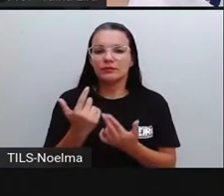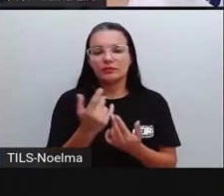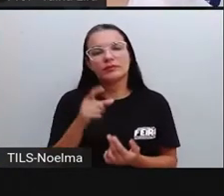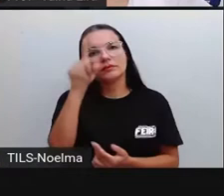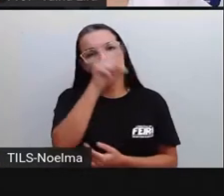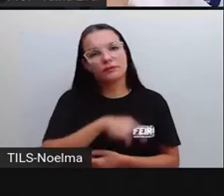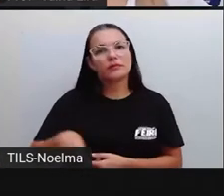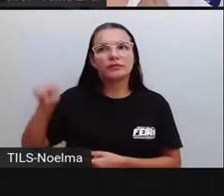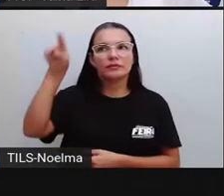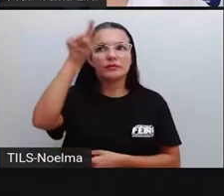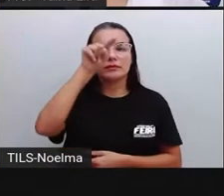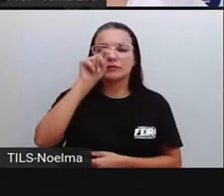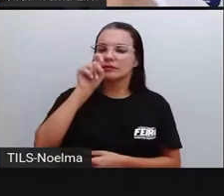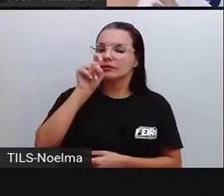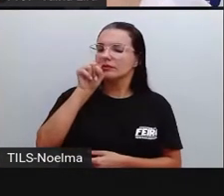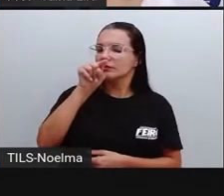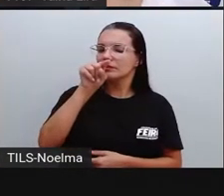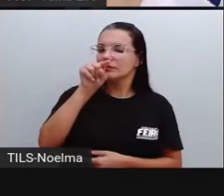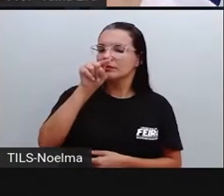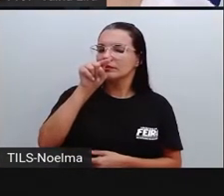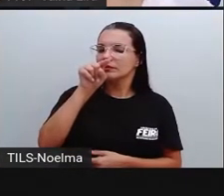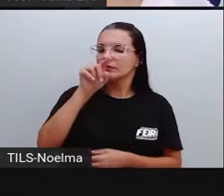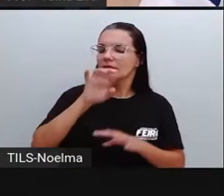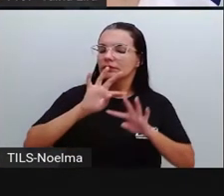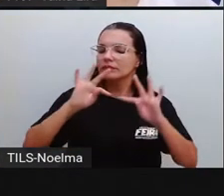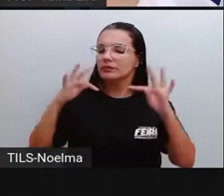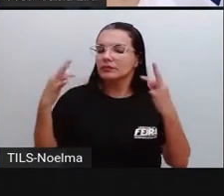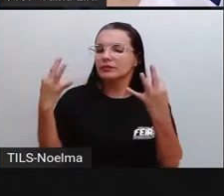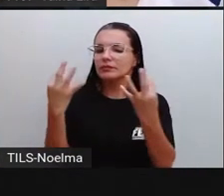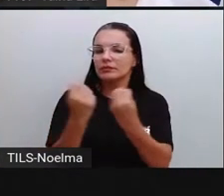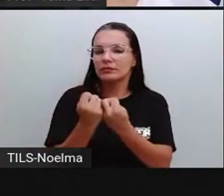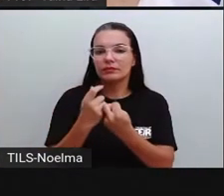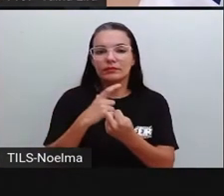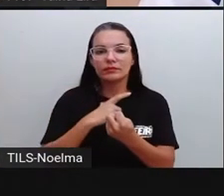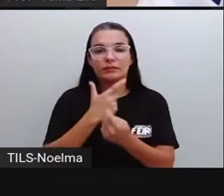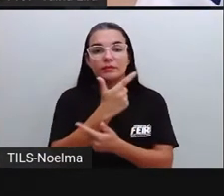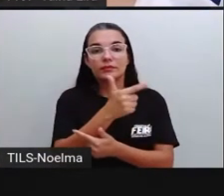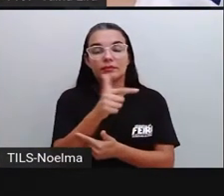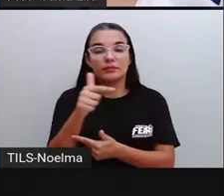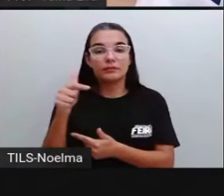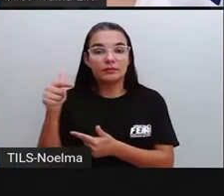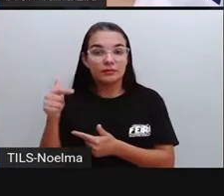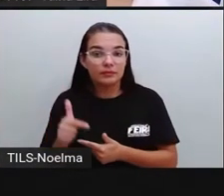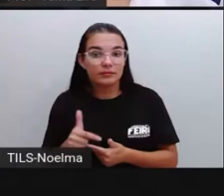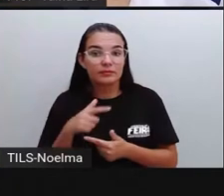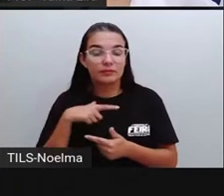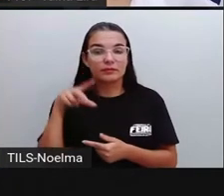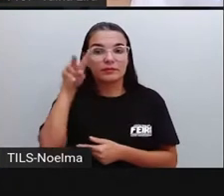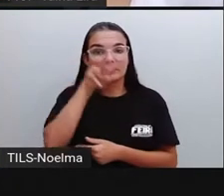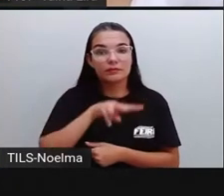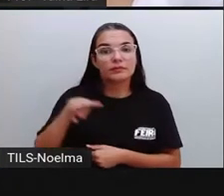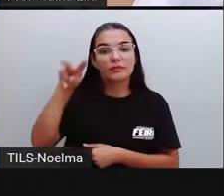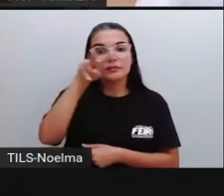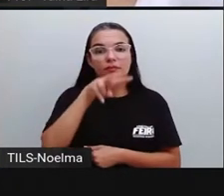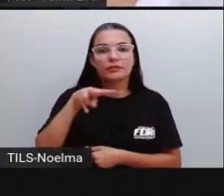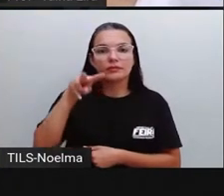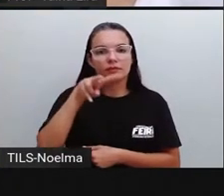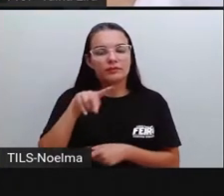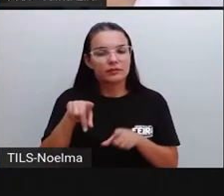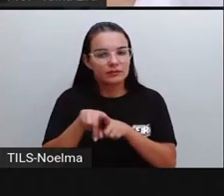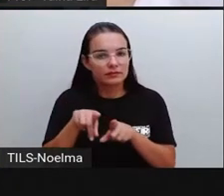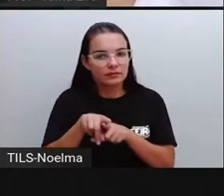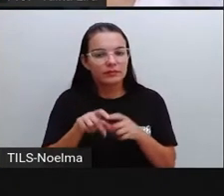e ele também utiliza, observem, outros efeitos visuais aí.